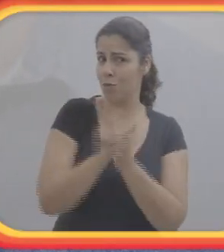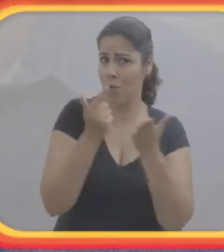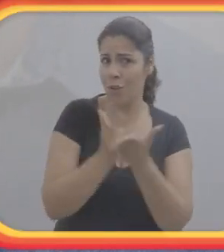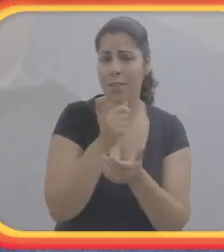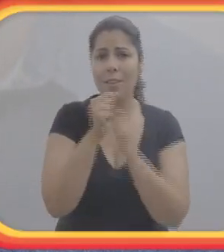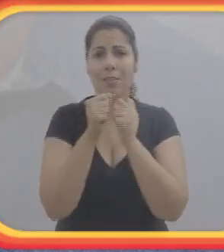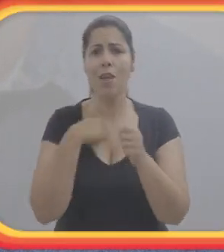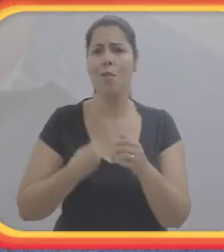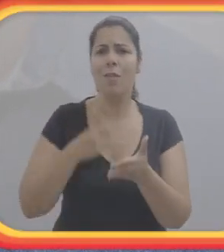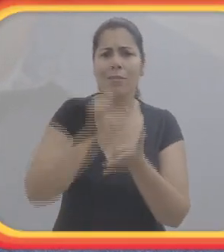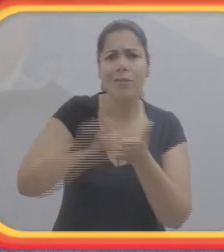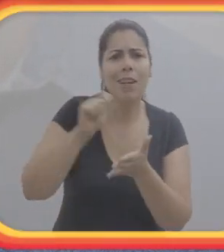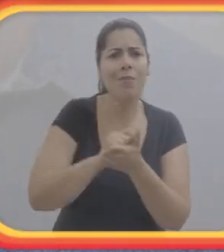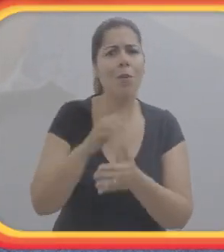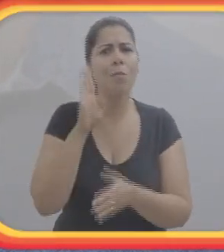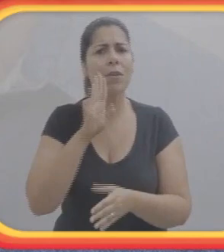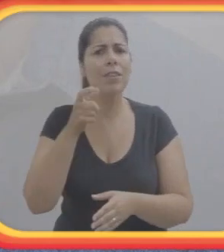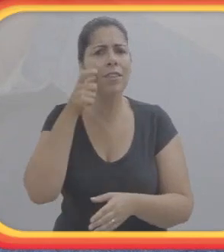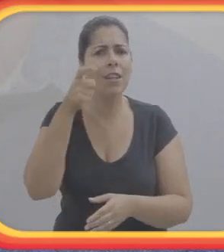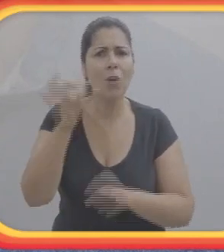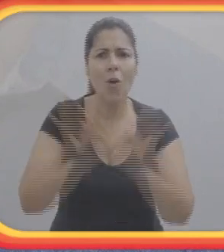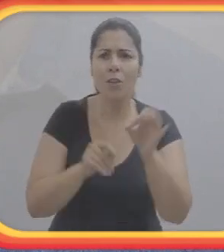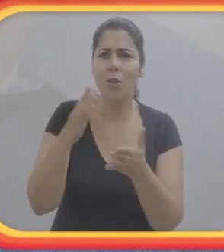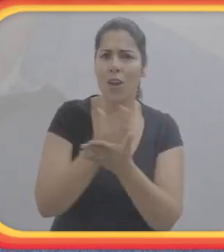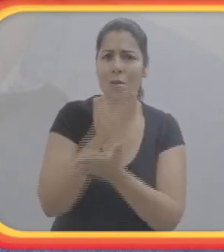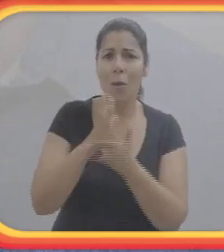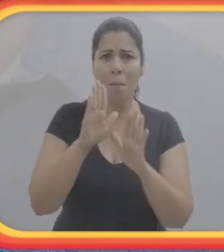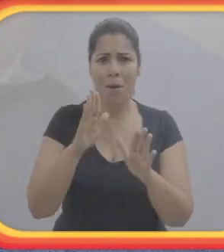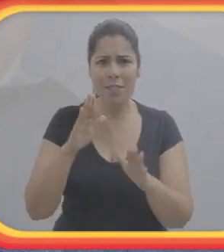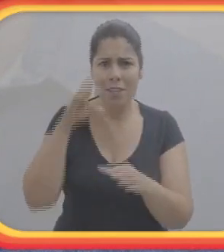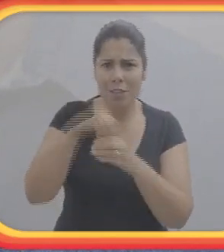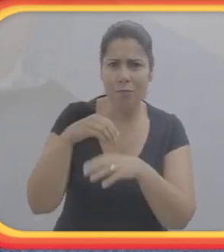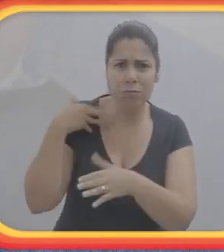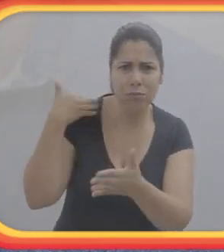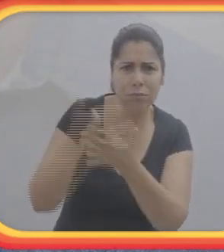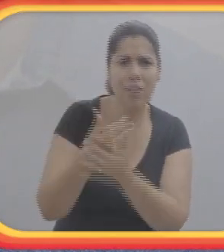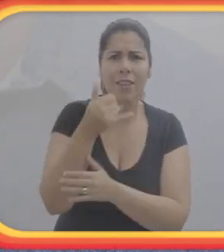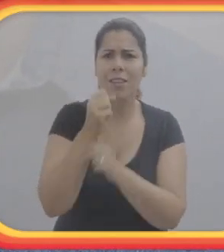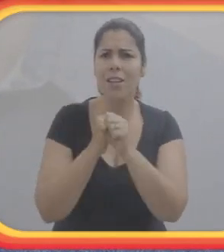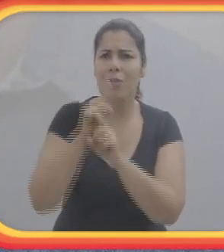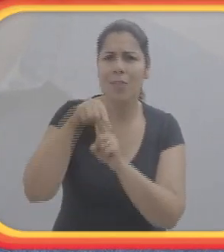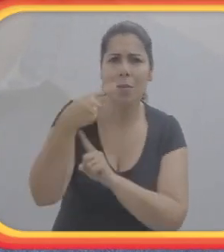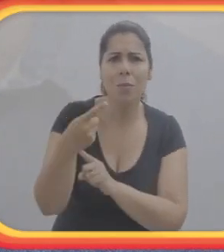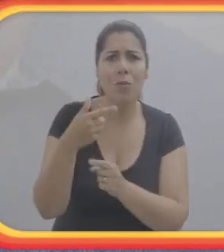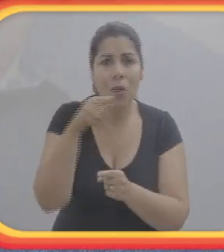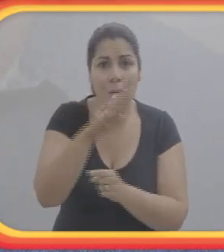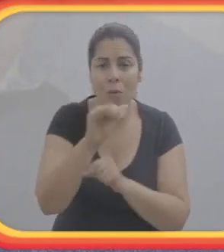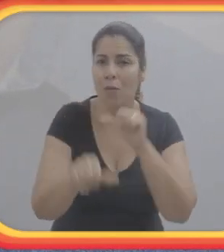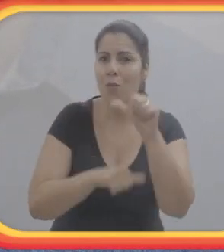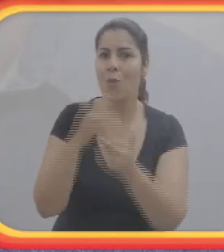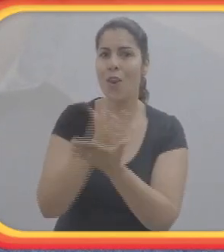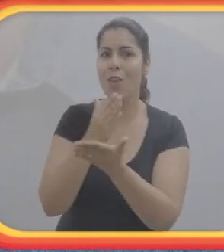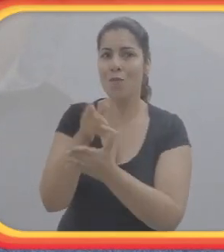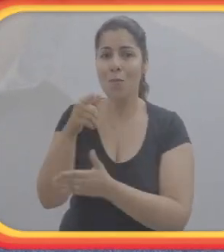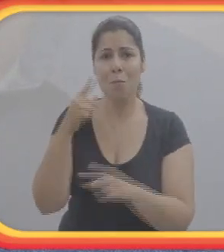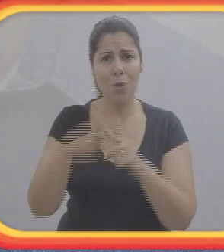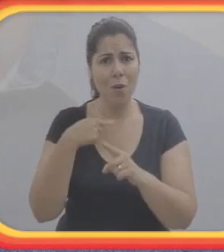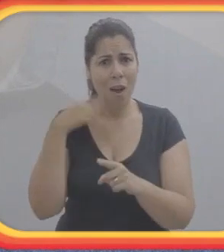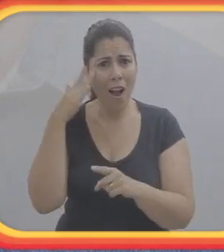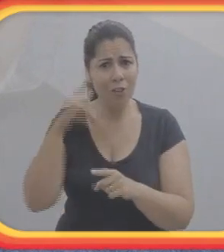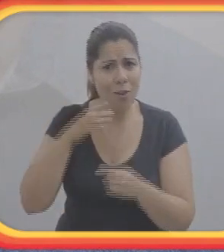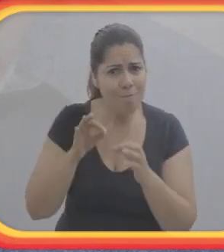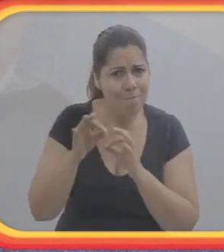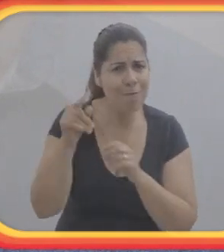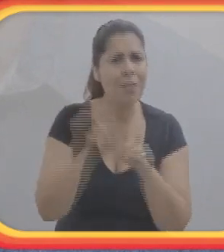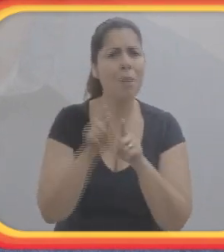escrever, a maneira mais interessante era organizar isso num livro. Mas deixei passar um tempo, quer dizer, 10 anos depois de eu fazer aquele blog, é